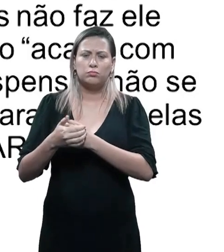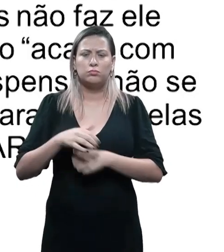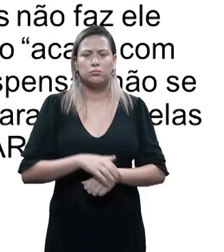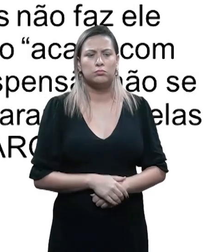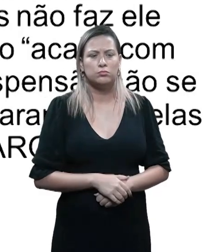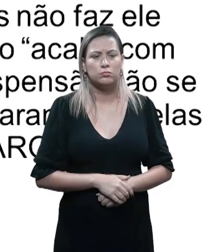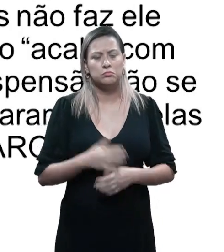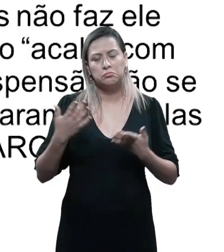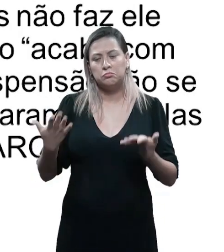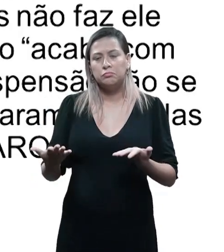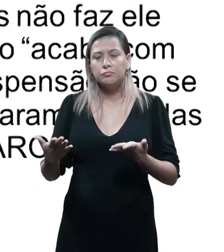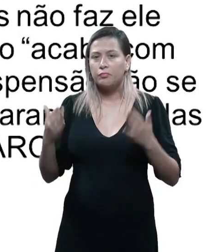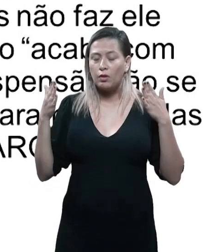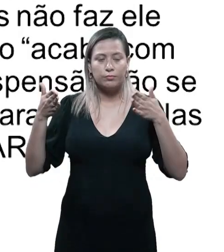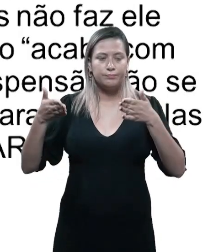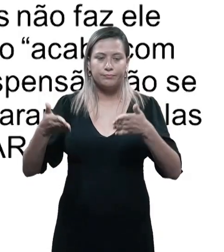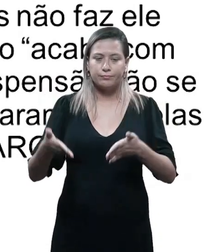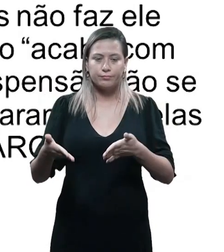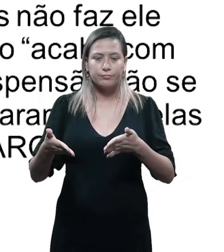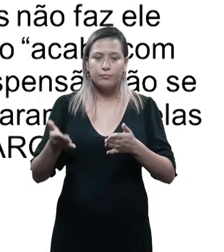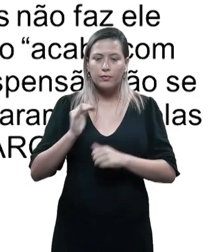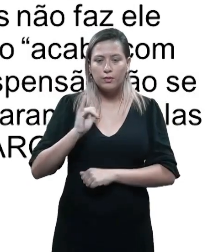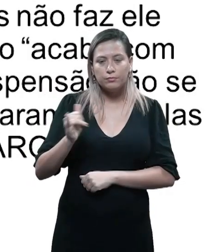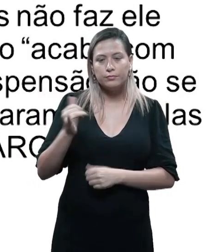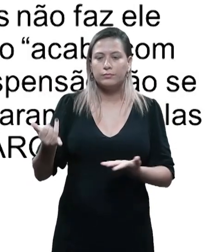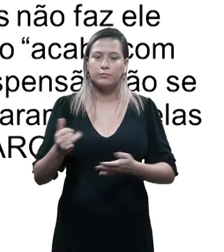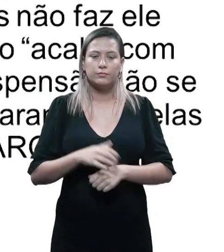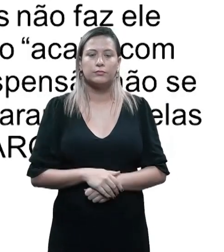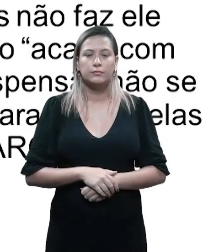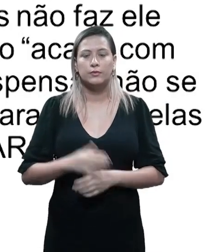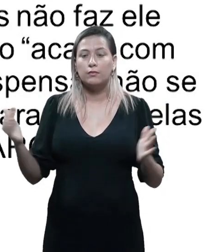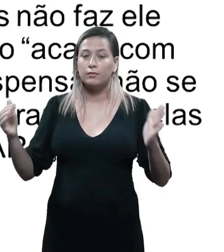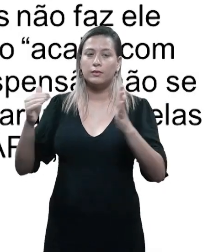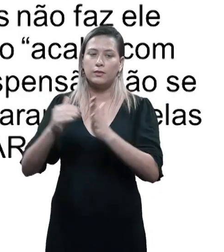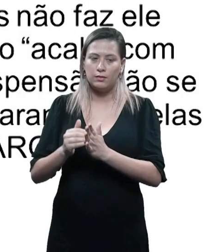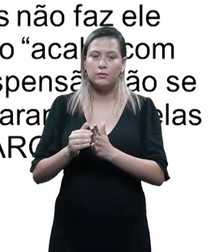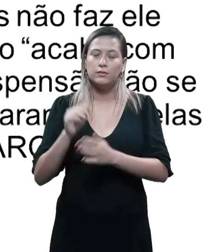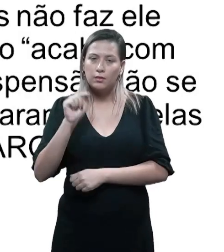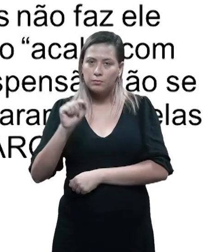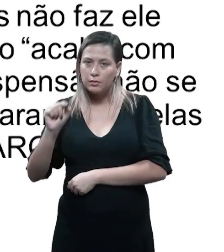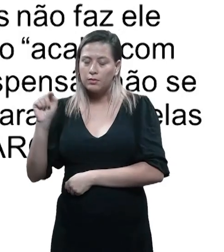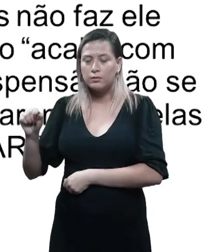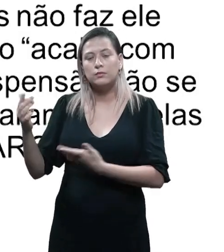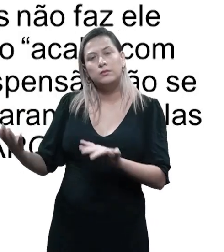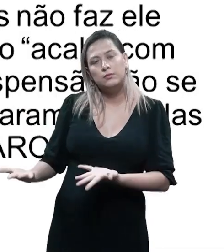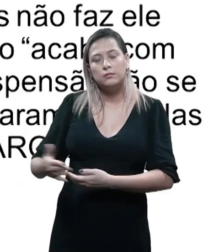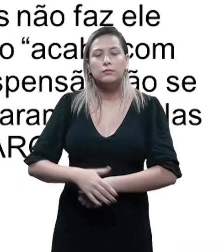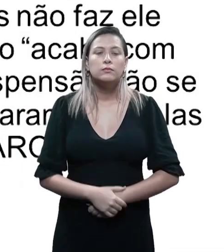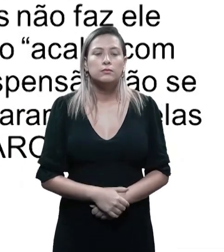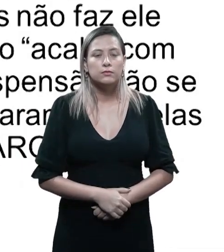de suspensão não se aplica ao objeto da narração. Este é finalizado claramente pelas